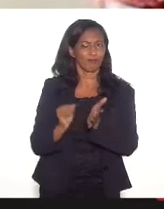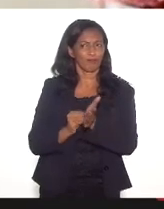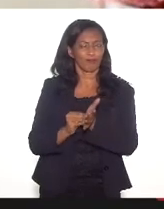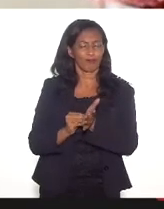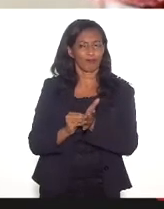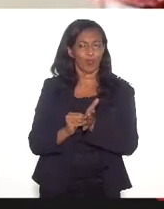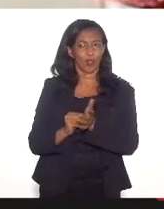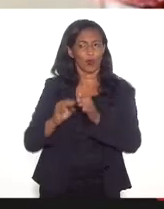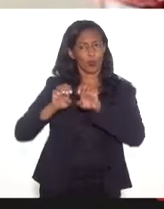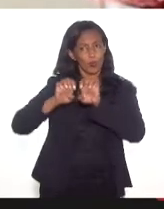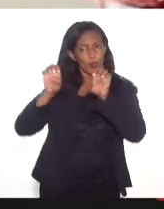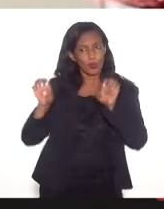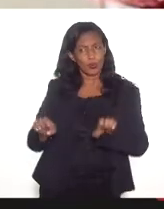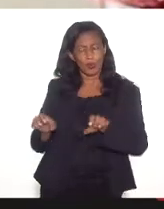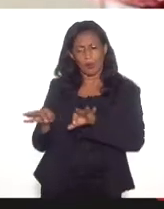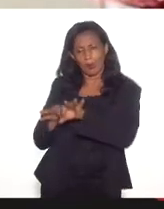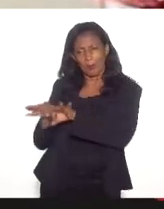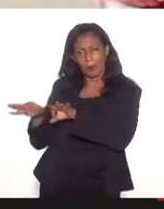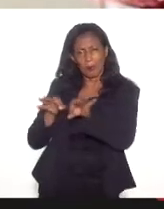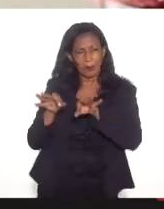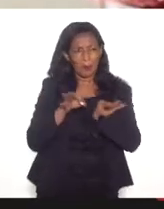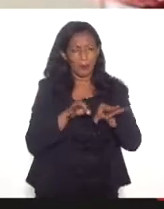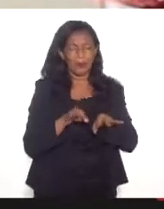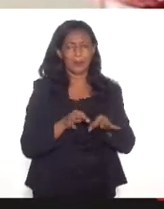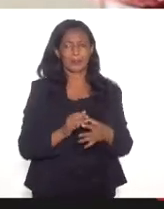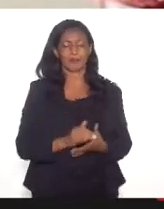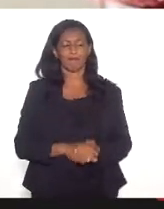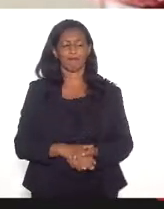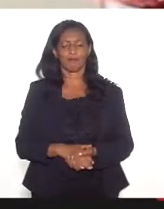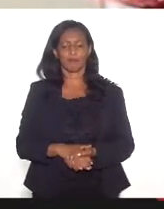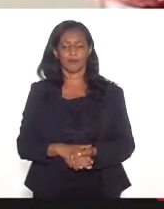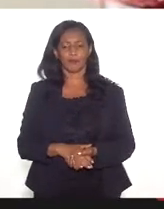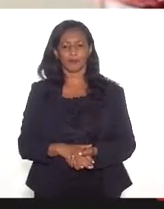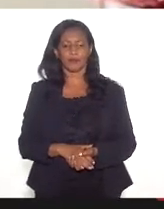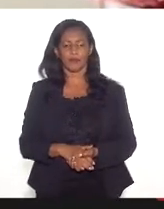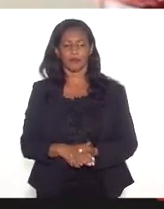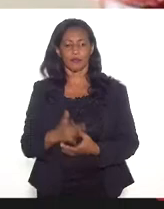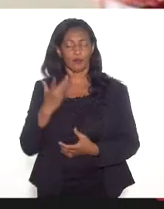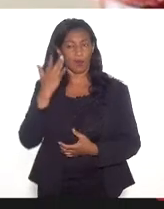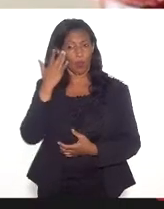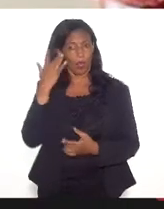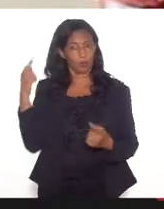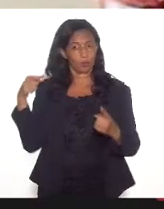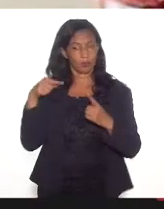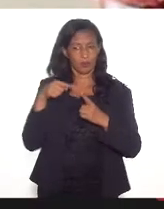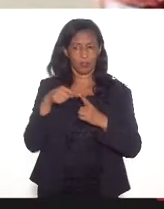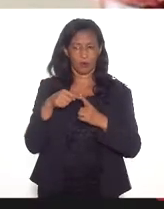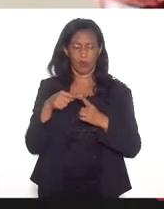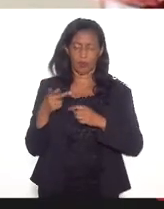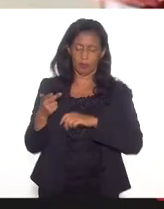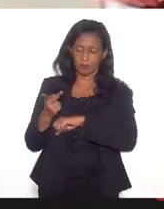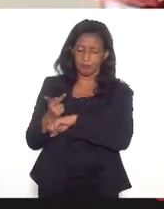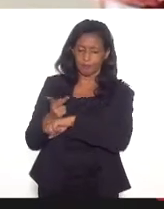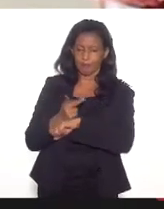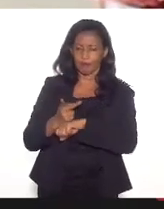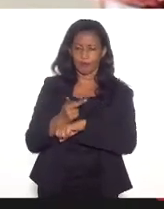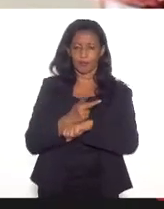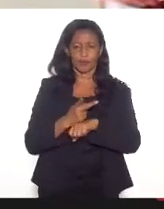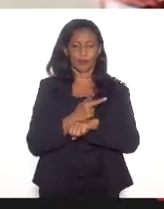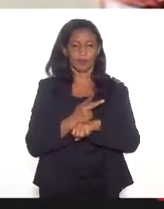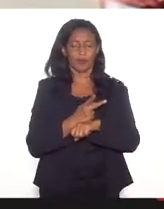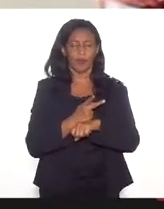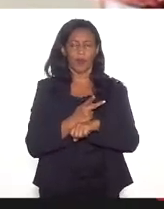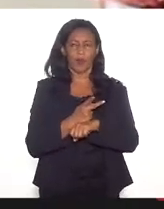problemas de organização, de planejamento, etc. Eu acho que o nosso desafio é buscar justamente